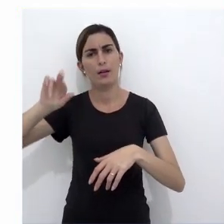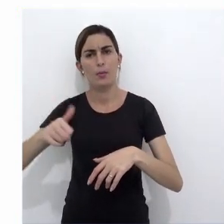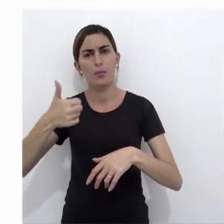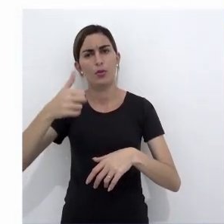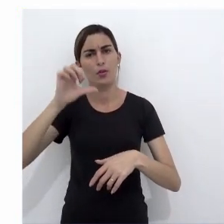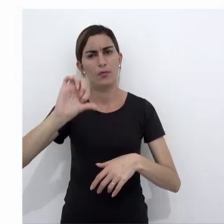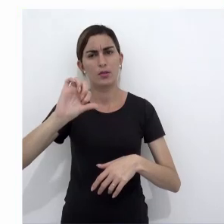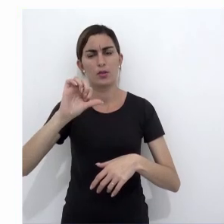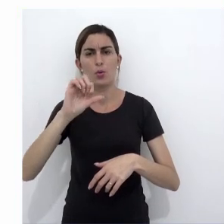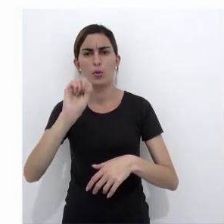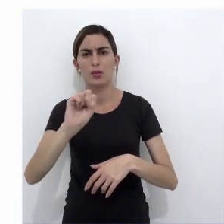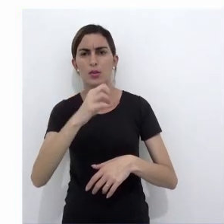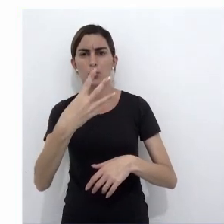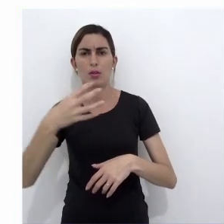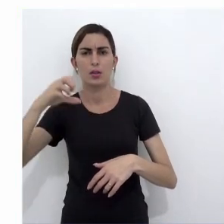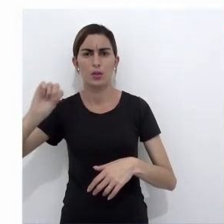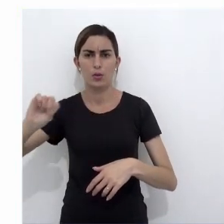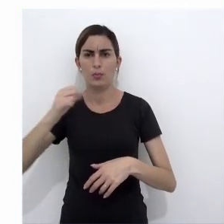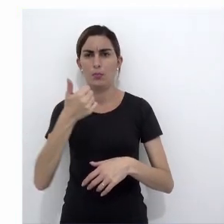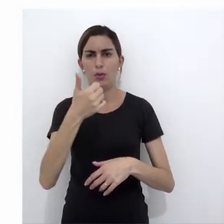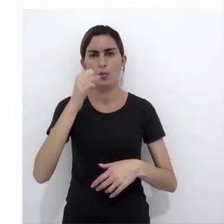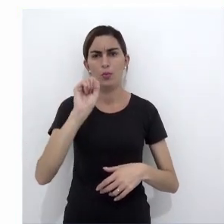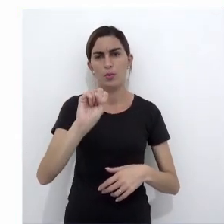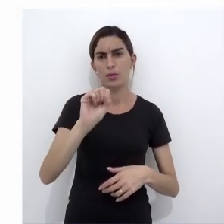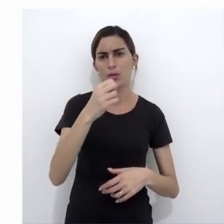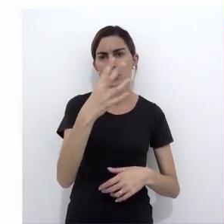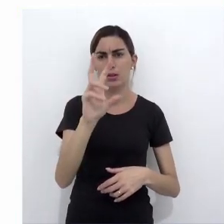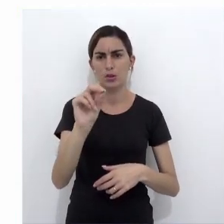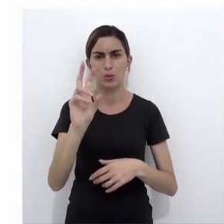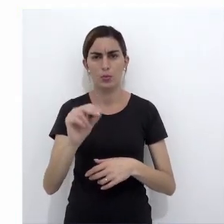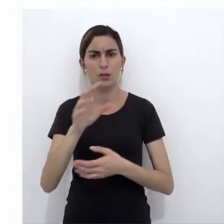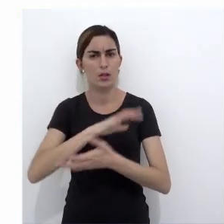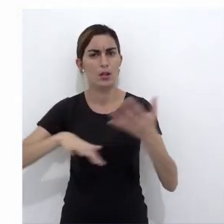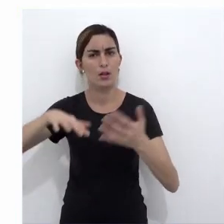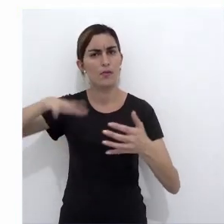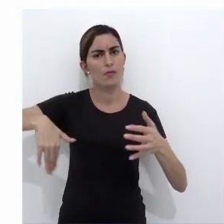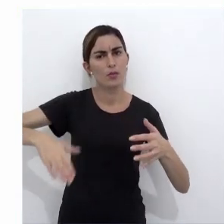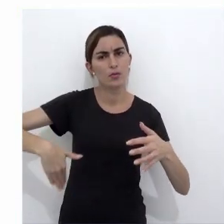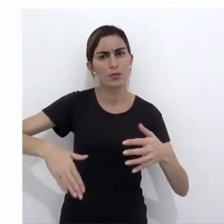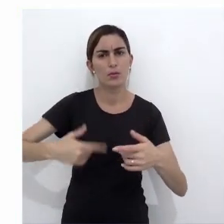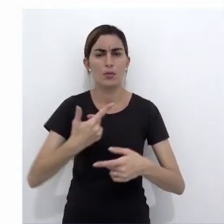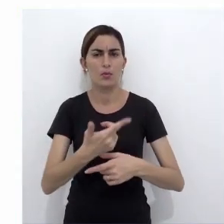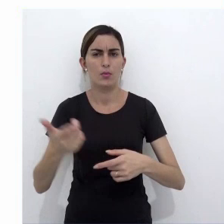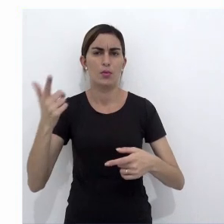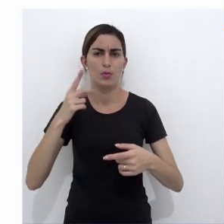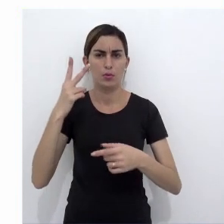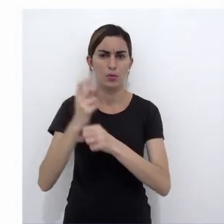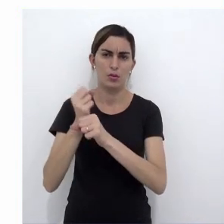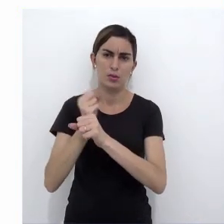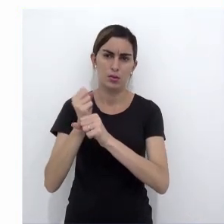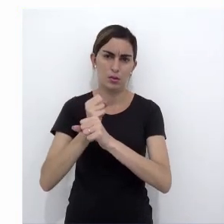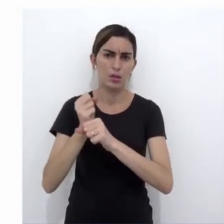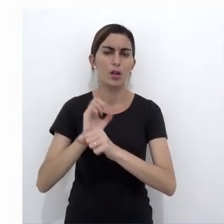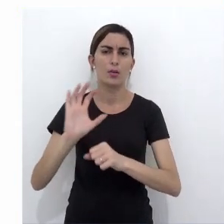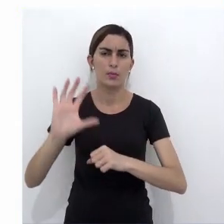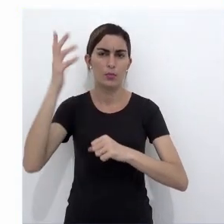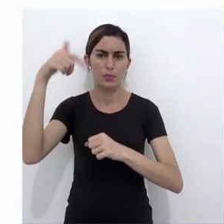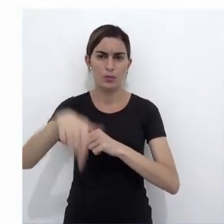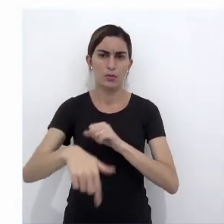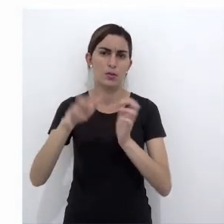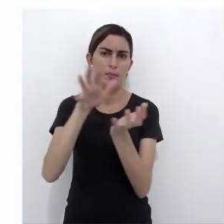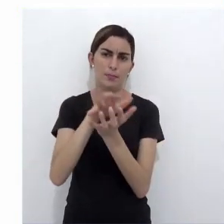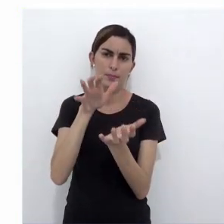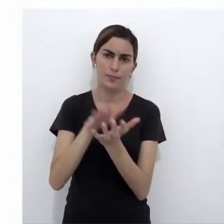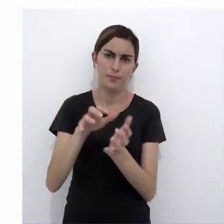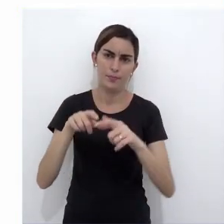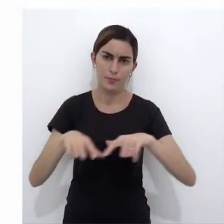1848 e 1850. Como vocês podem observar na tela, a Revolução Praieira que durou aí 2 anos. Aconteceu aqui em